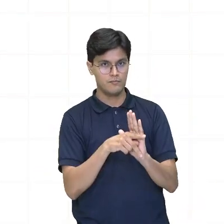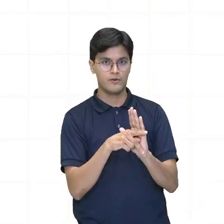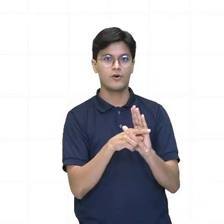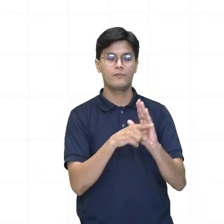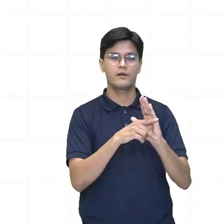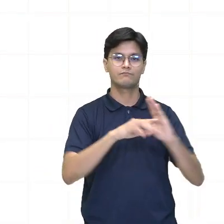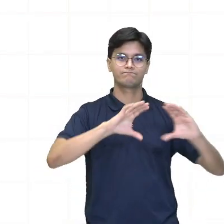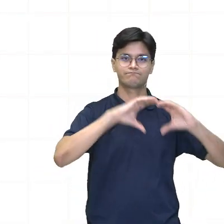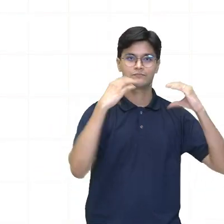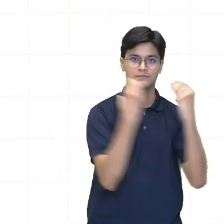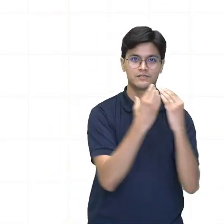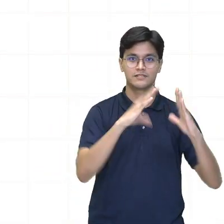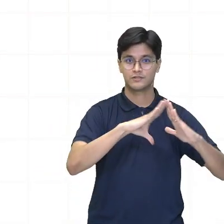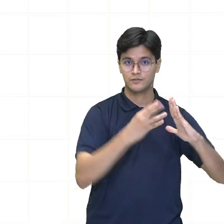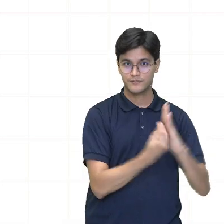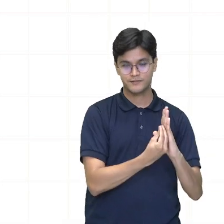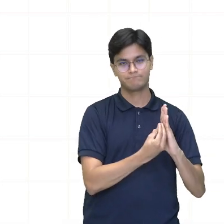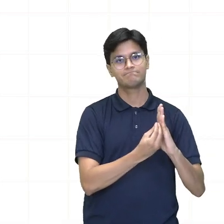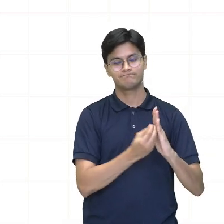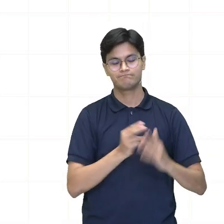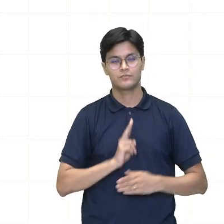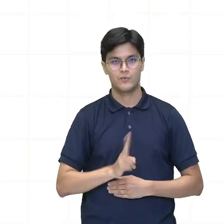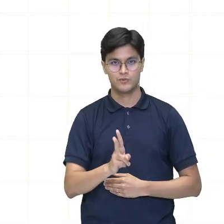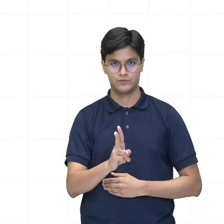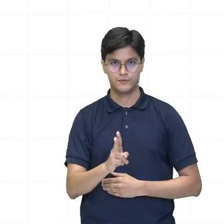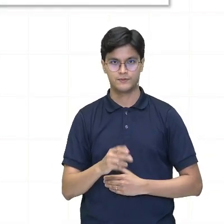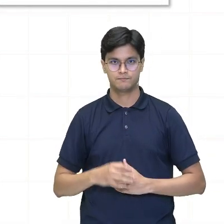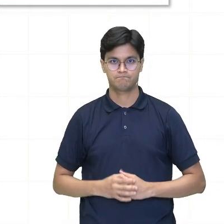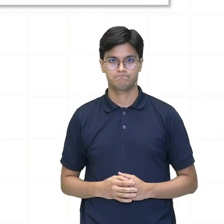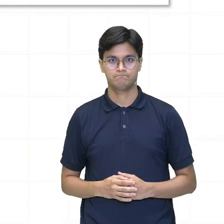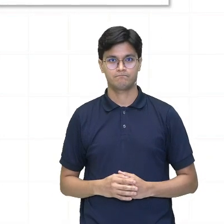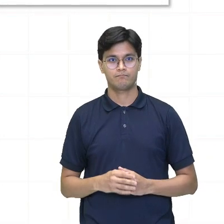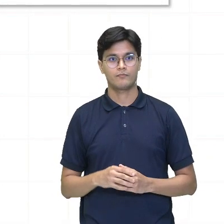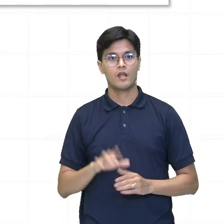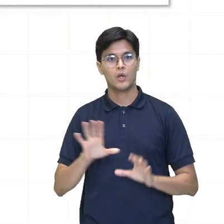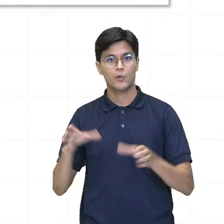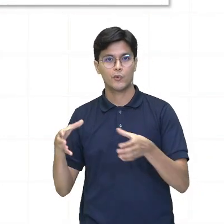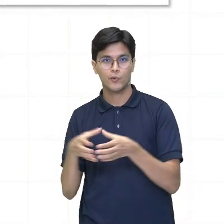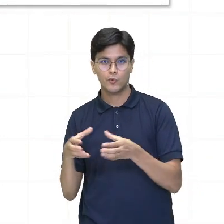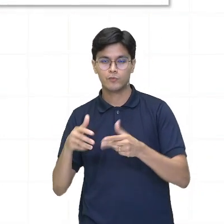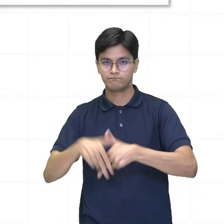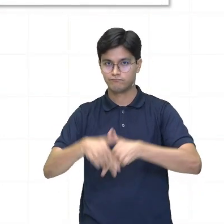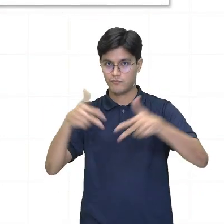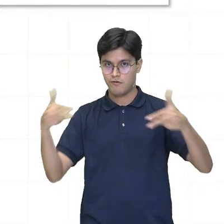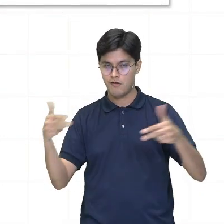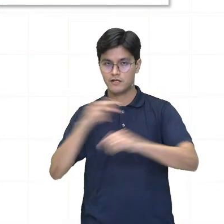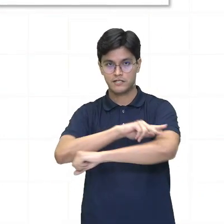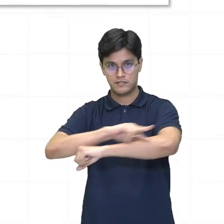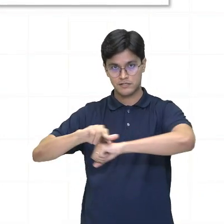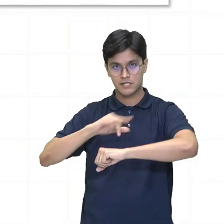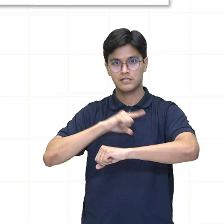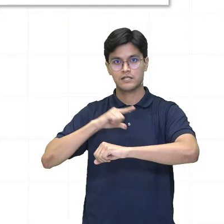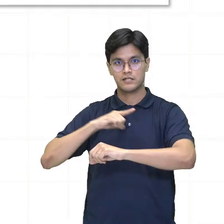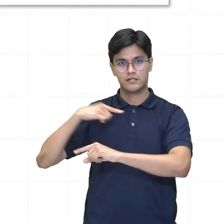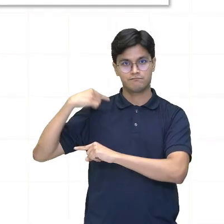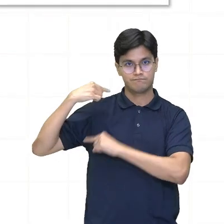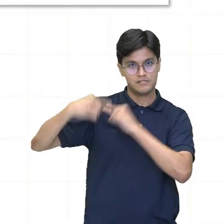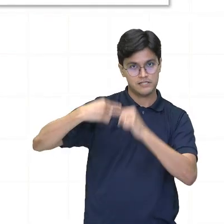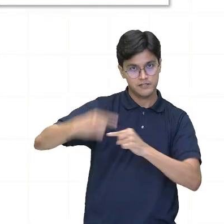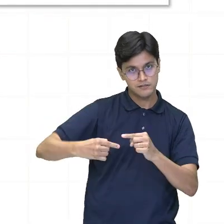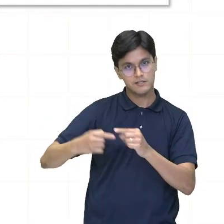quilombolas. Continuando, são grupos étnico-raciais com ancestralidade